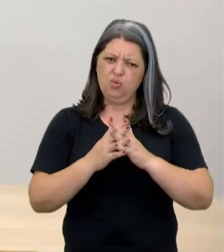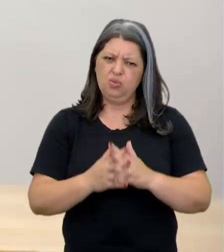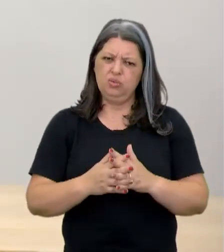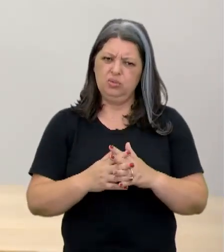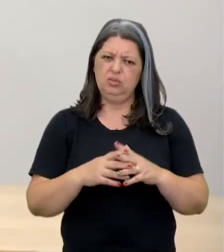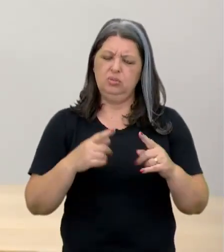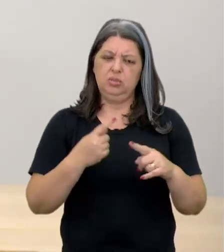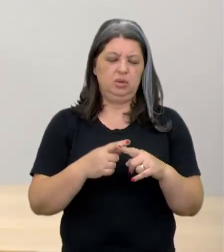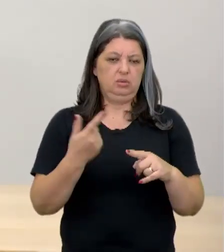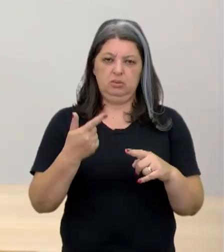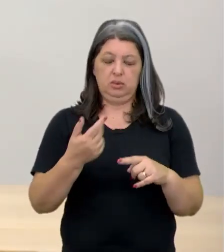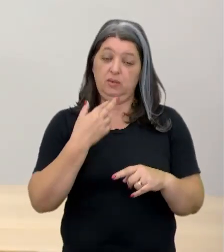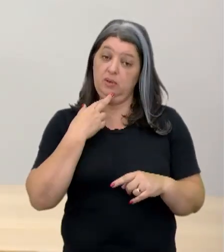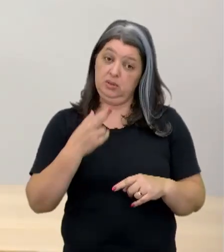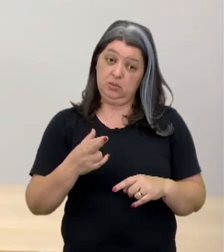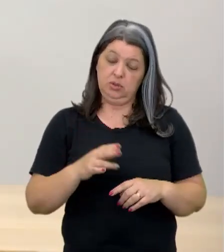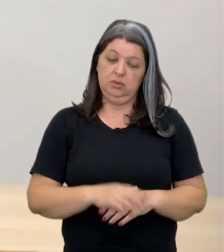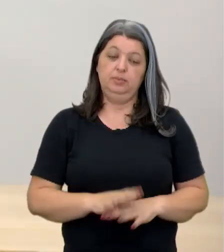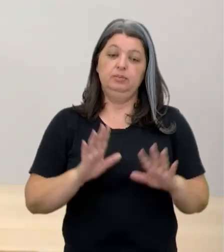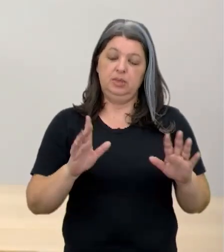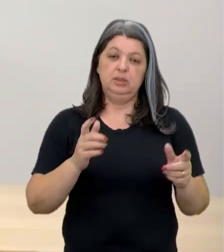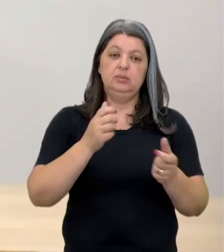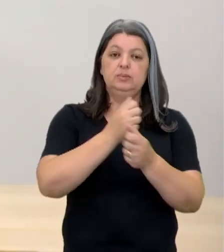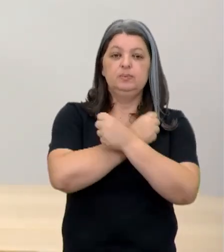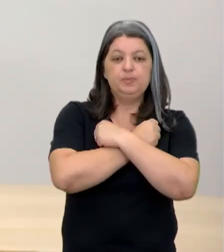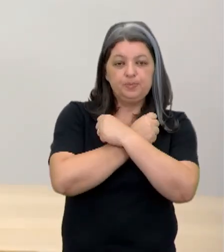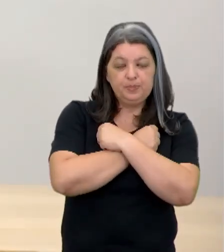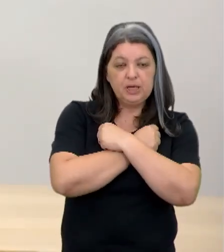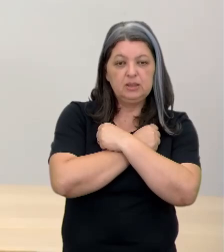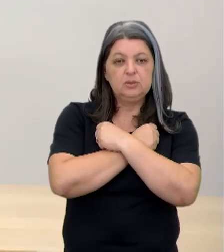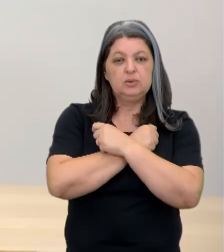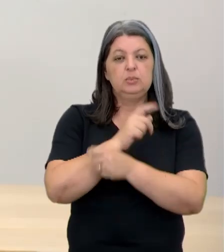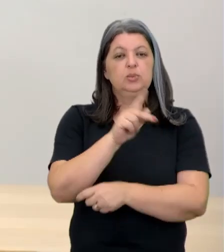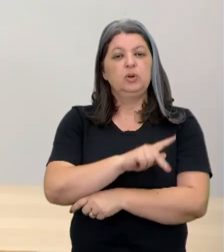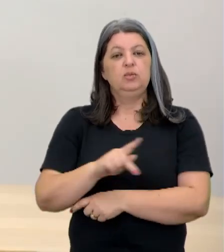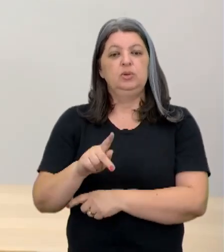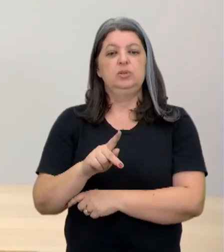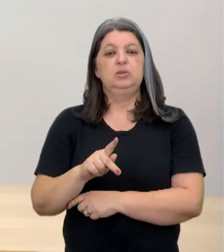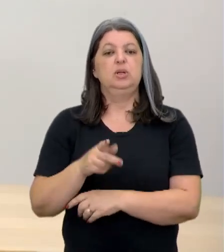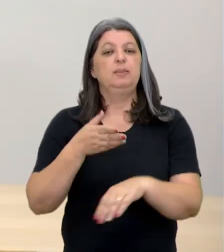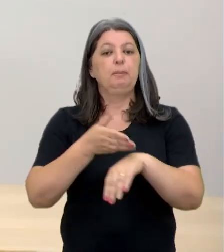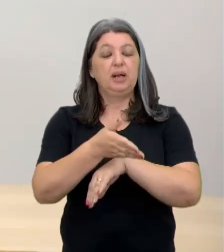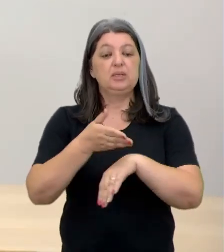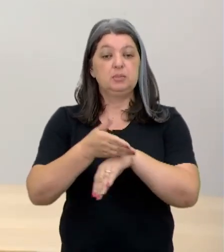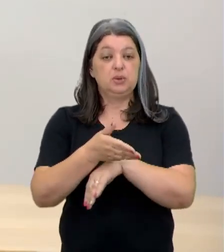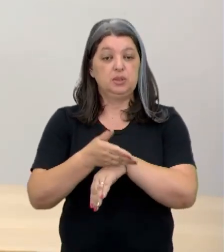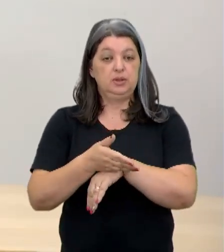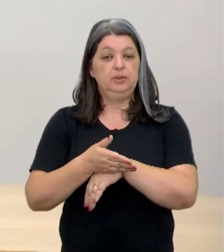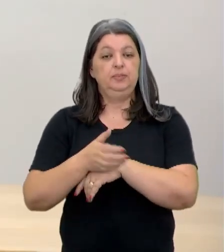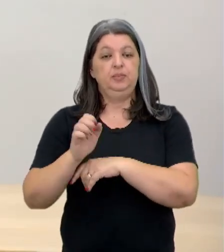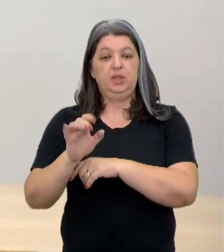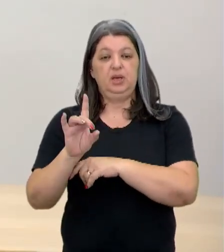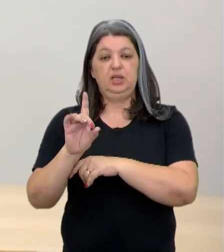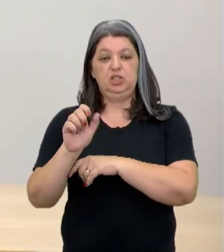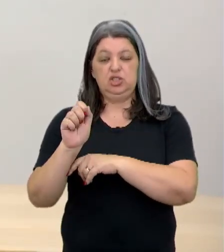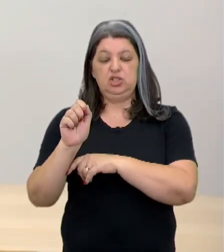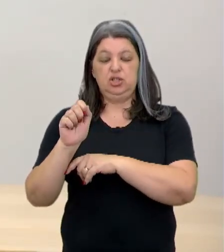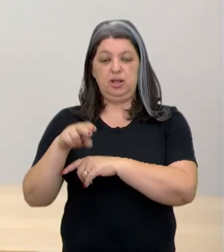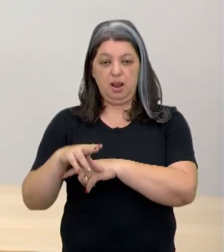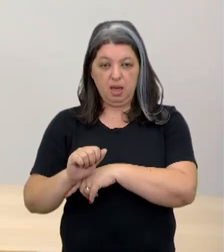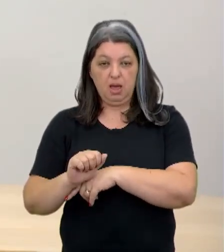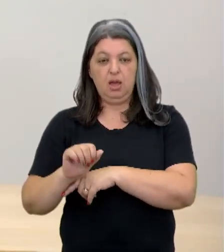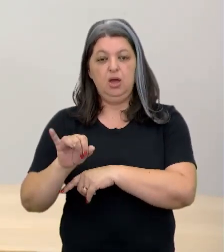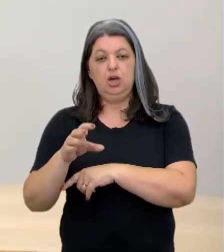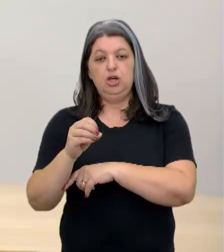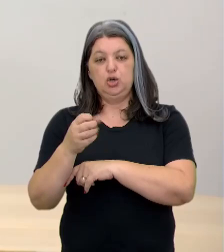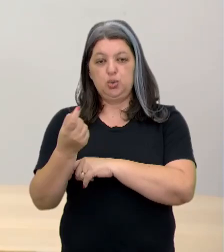tivemos respostas. De qualquer jeito, eu quero mandar um grande abraço aí para os professores que estão participando. Professora Edna, professor João